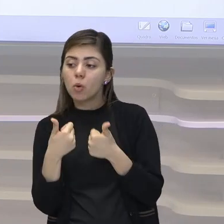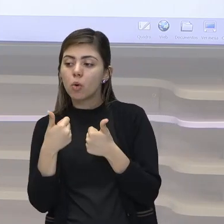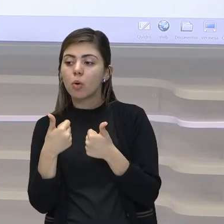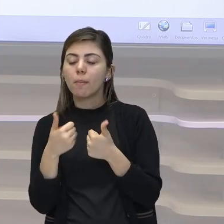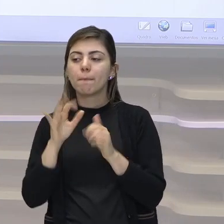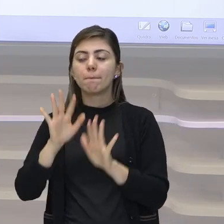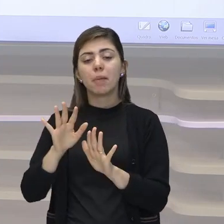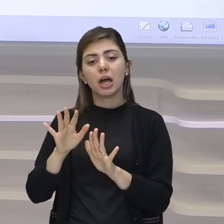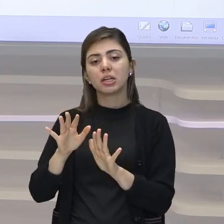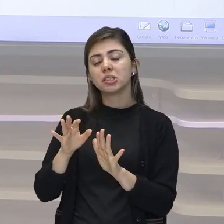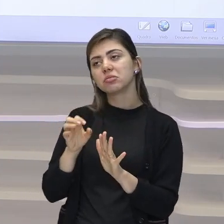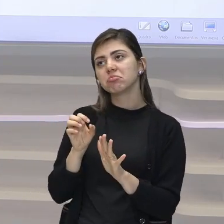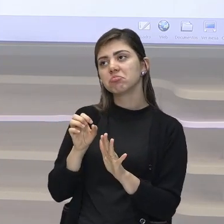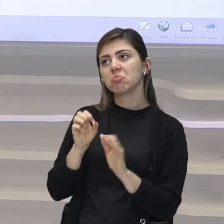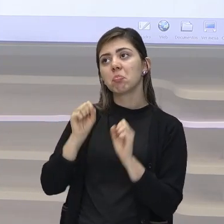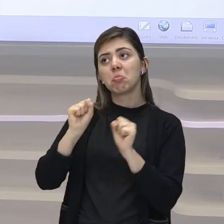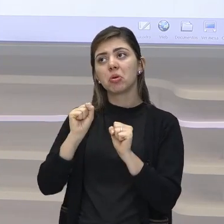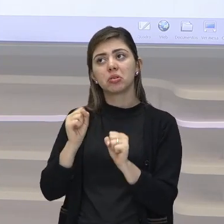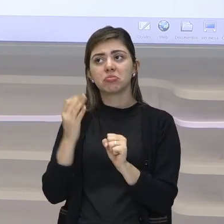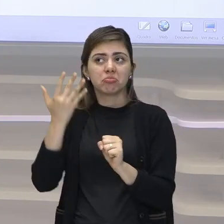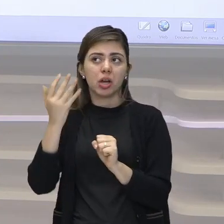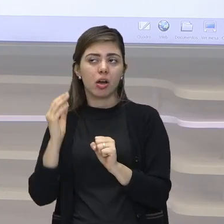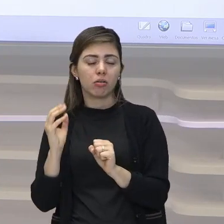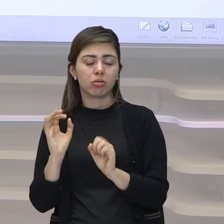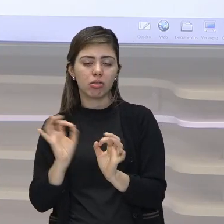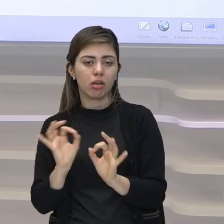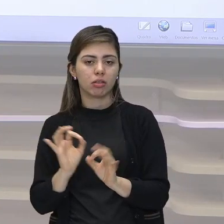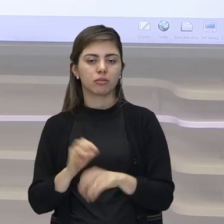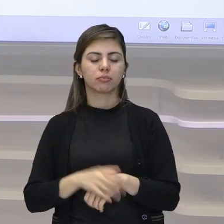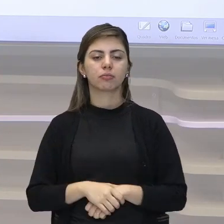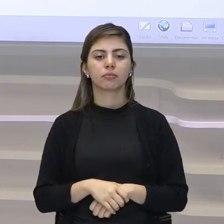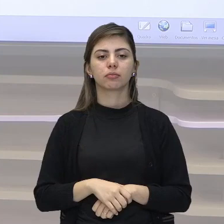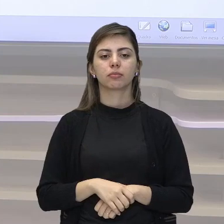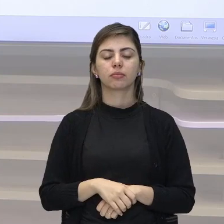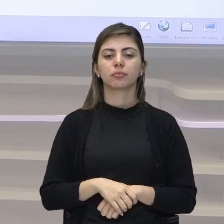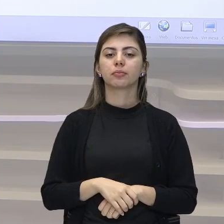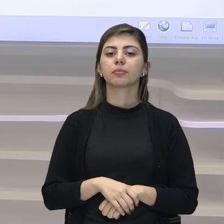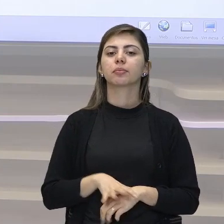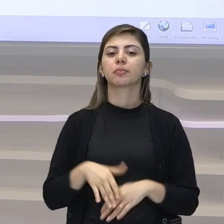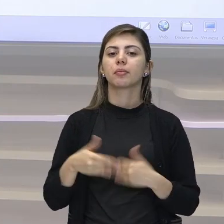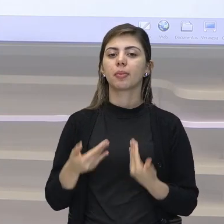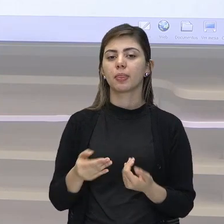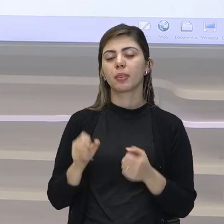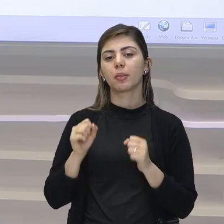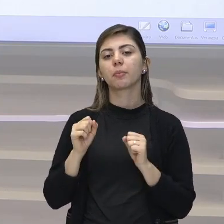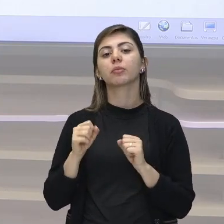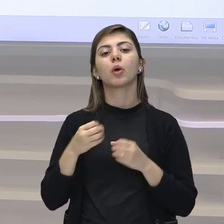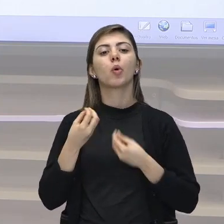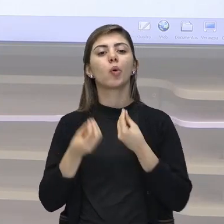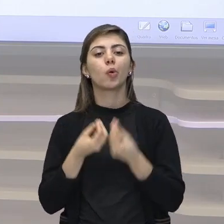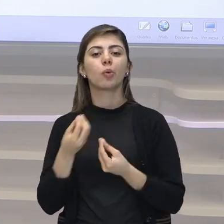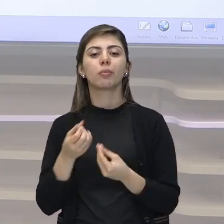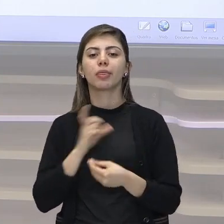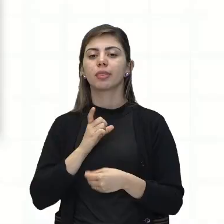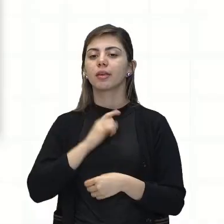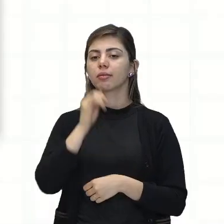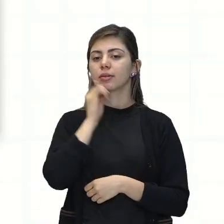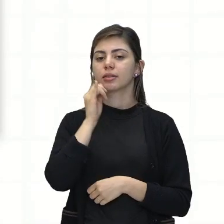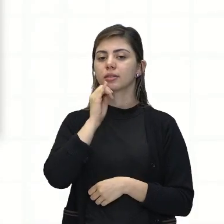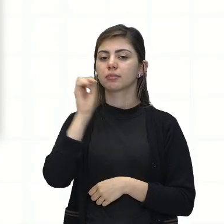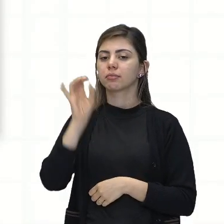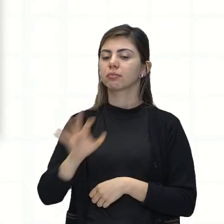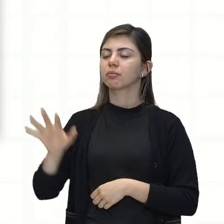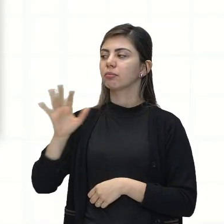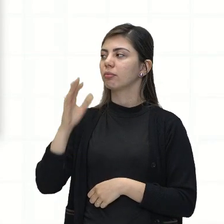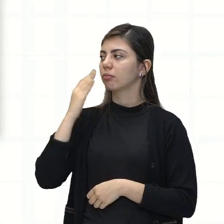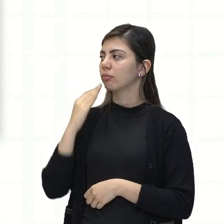E o exemplo desse mutualismo facultativo, que a gente também pode chamar de protocooperação, nós temos aí na nossa